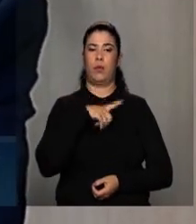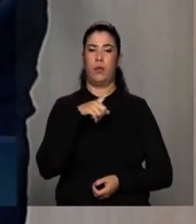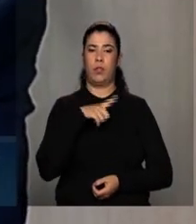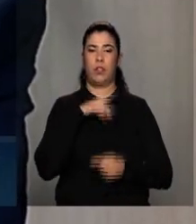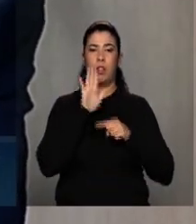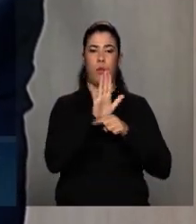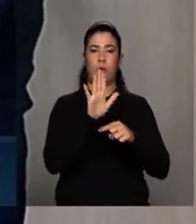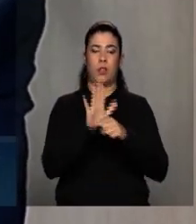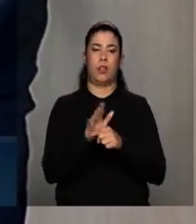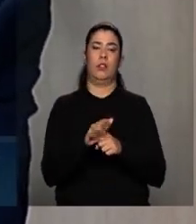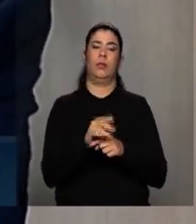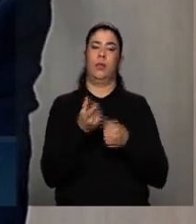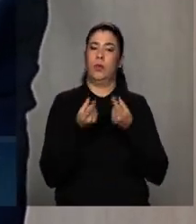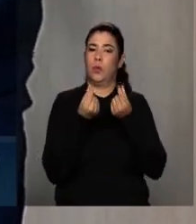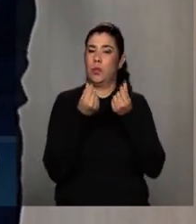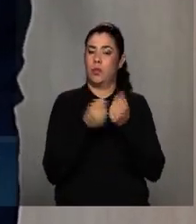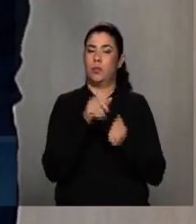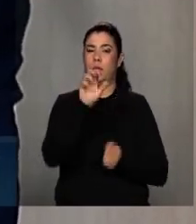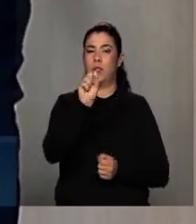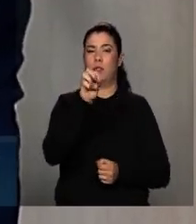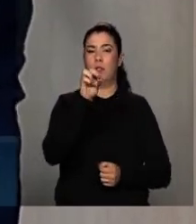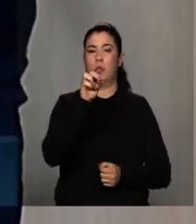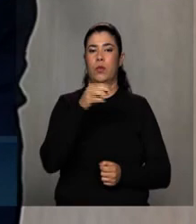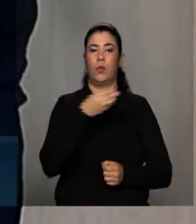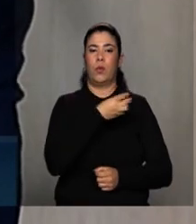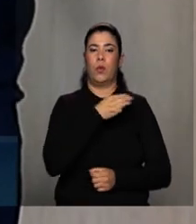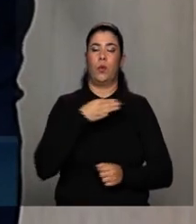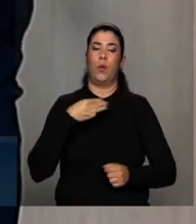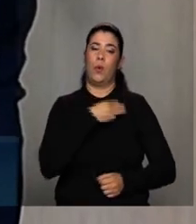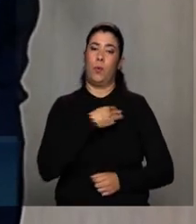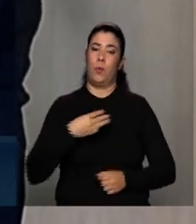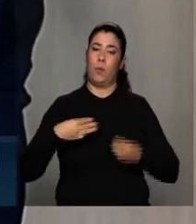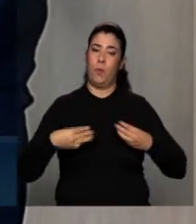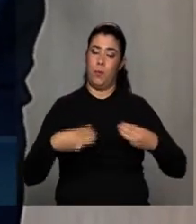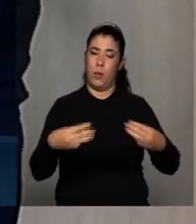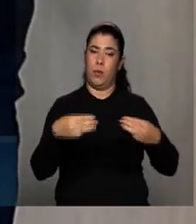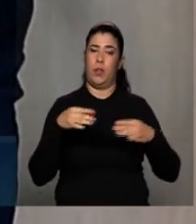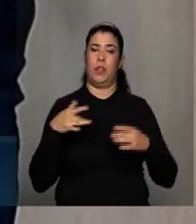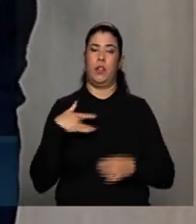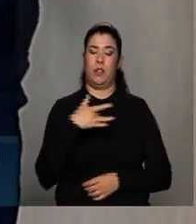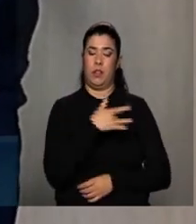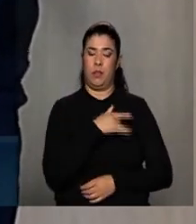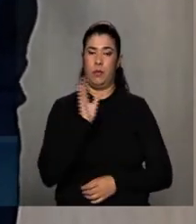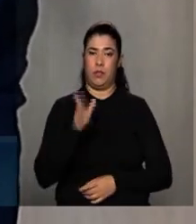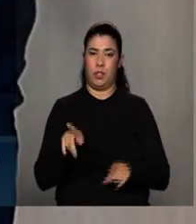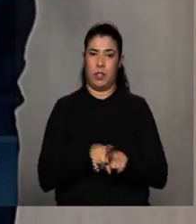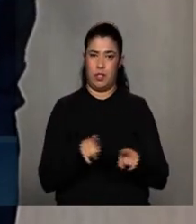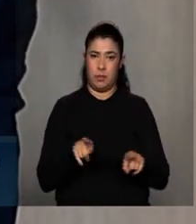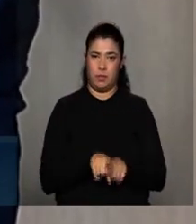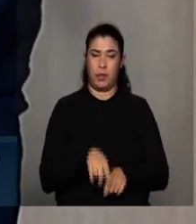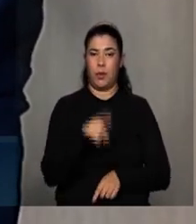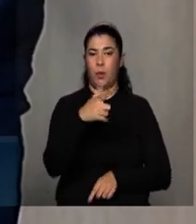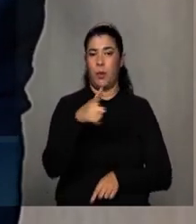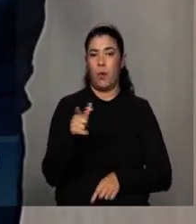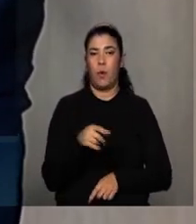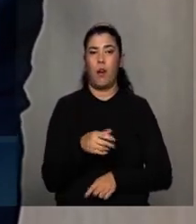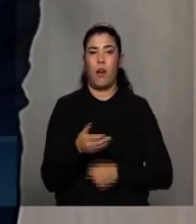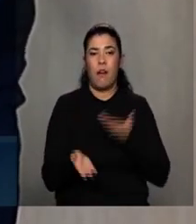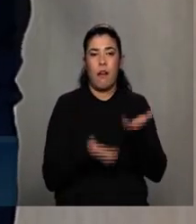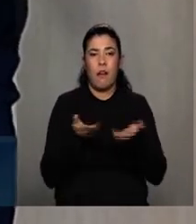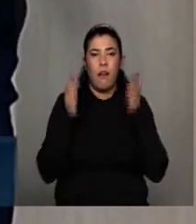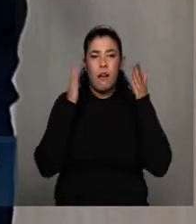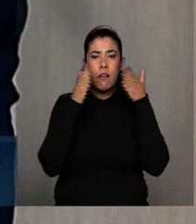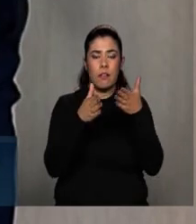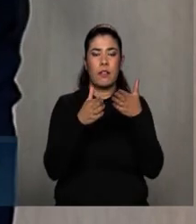Saúde. O Programa Nacional de Melhoria do Acesso e Qualidade, que é para qualificar a atenção básica, é cofinanciado e o Ministério da Saúde apoia. O Centro de